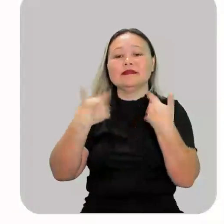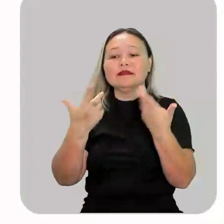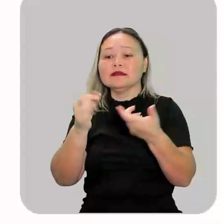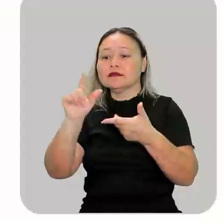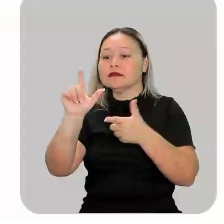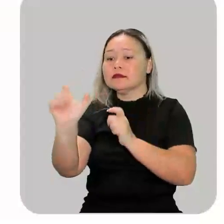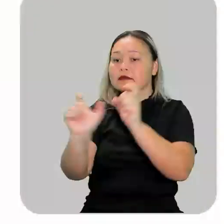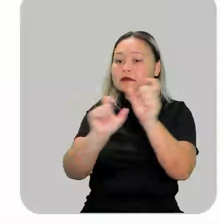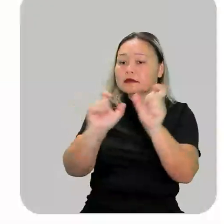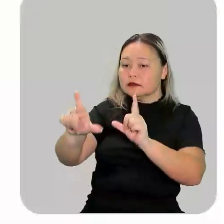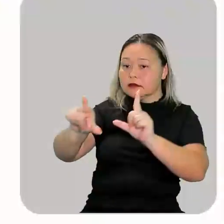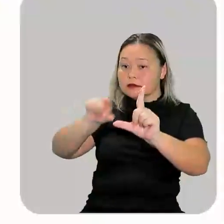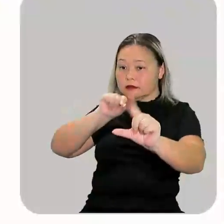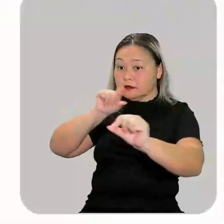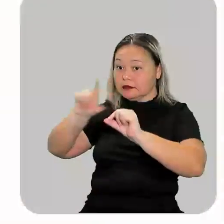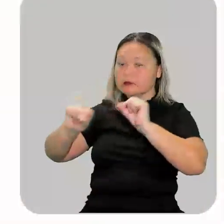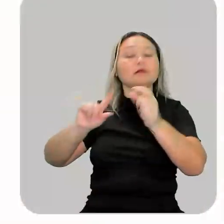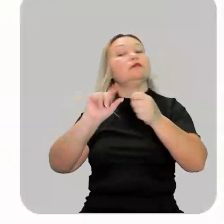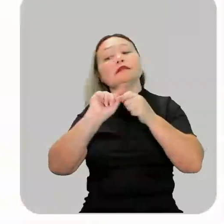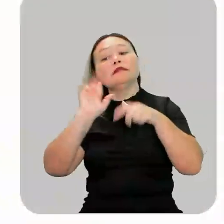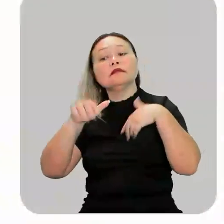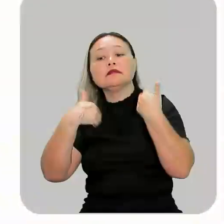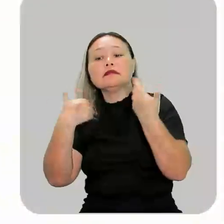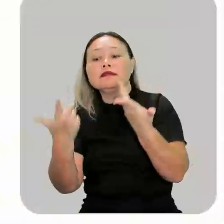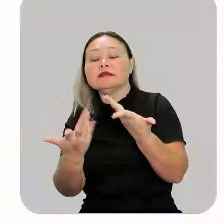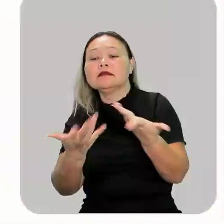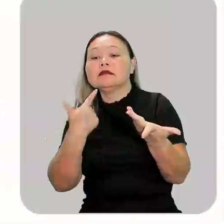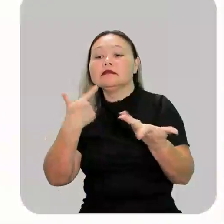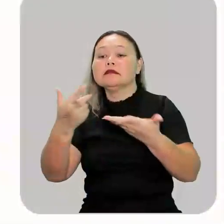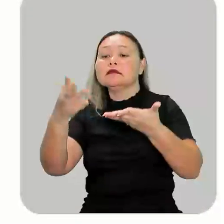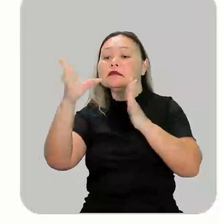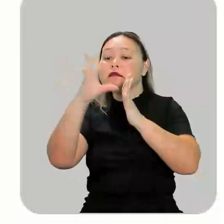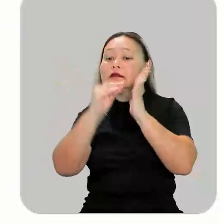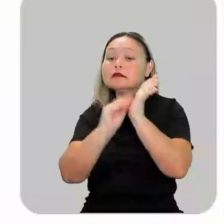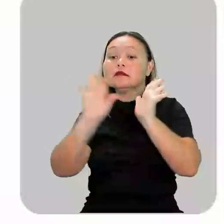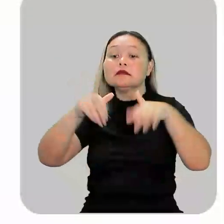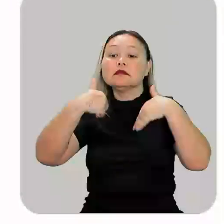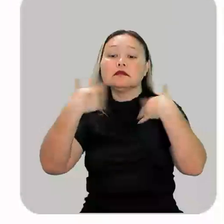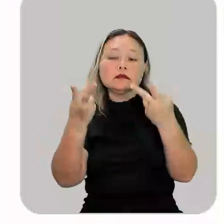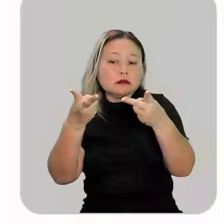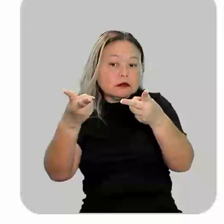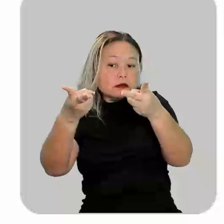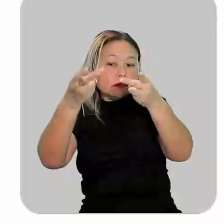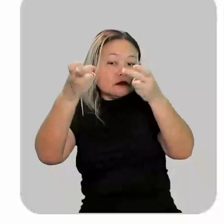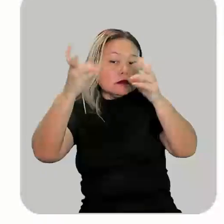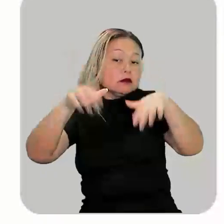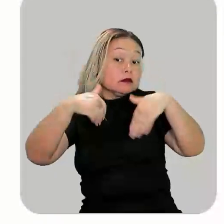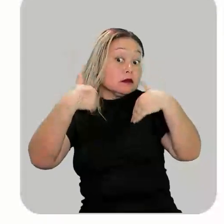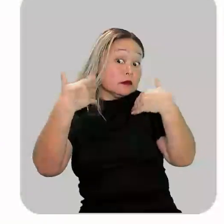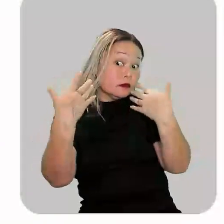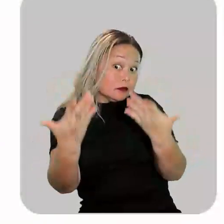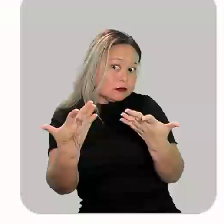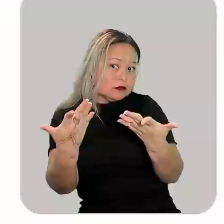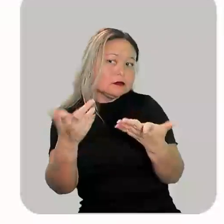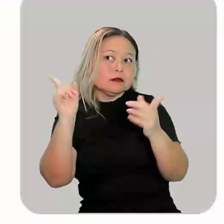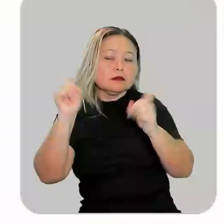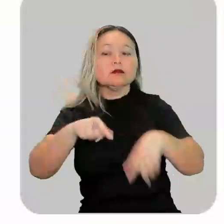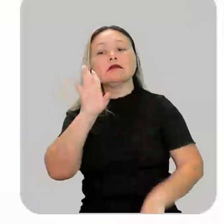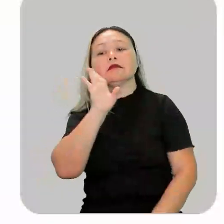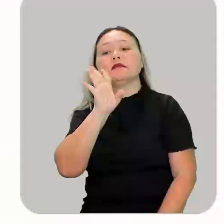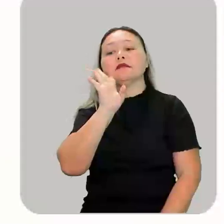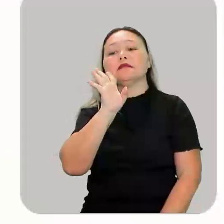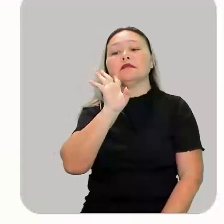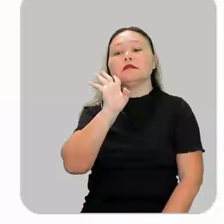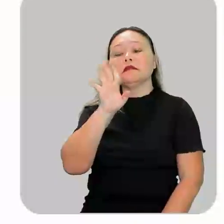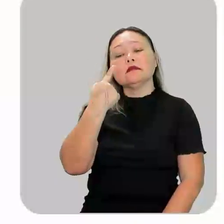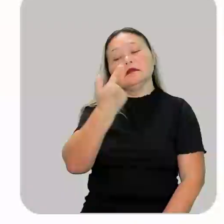fazer a palavra-chave, ver o que a gente está aplicando, qual o assunto, né? E perceber de que assunto se trata é muito